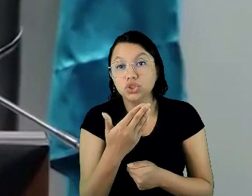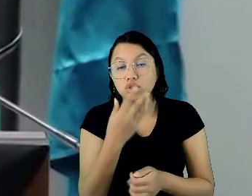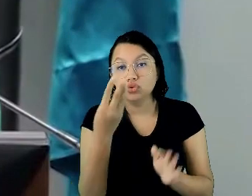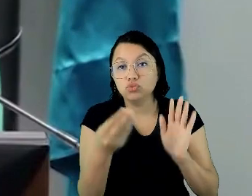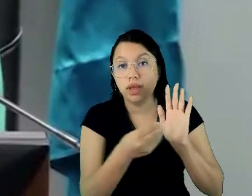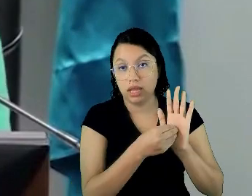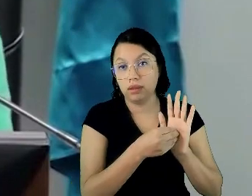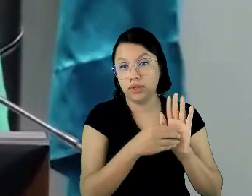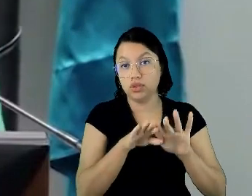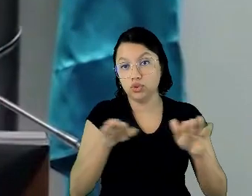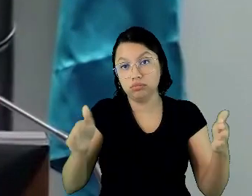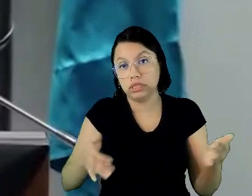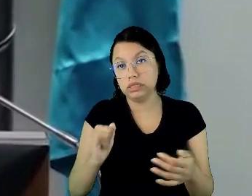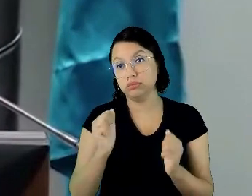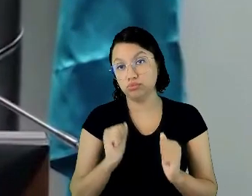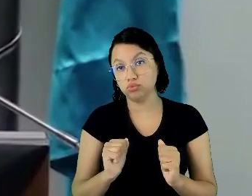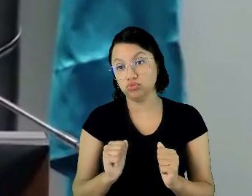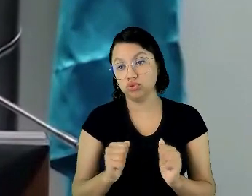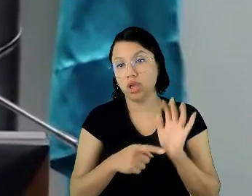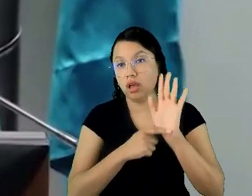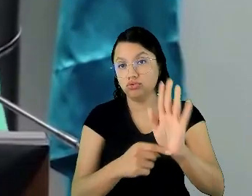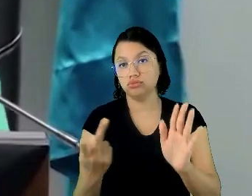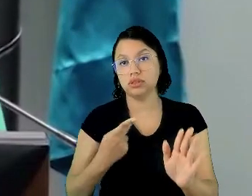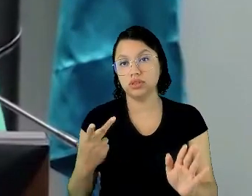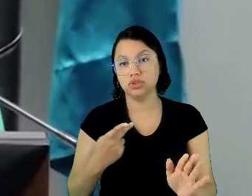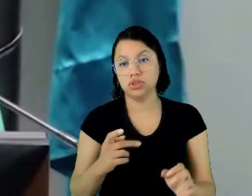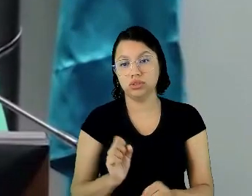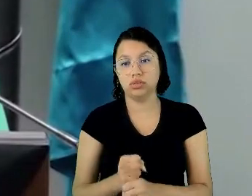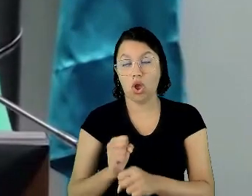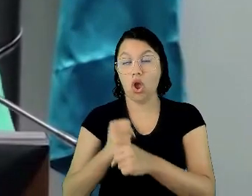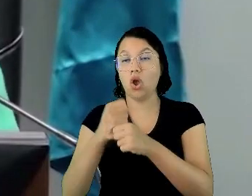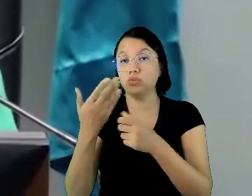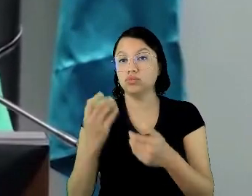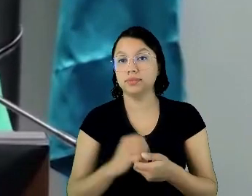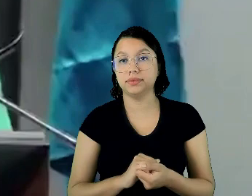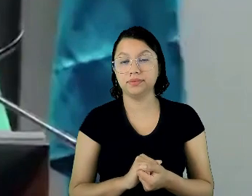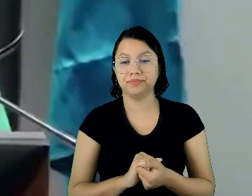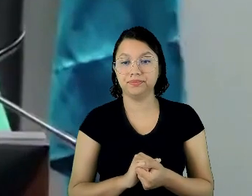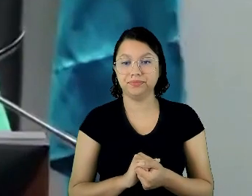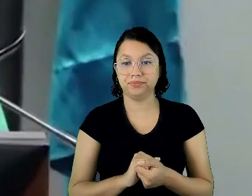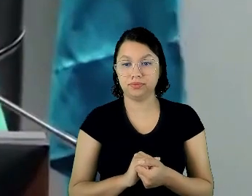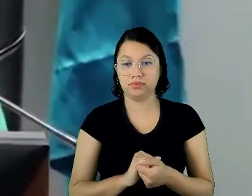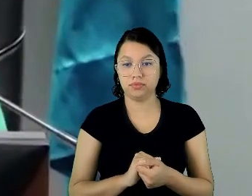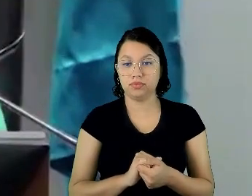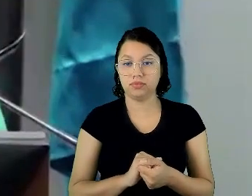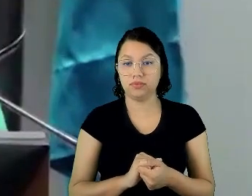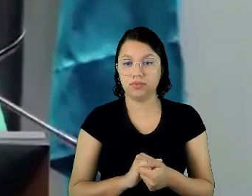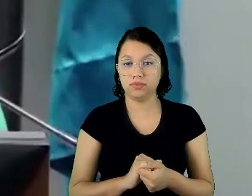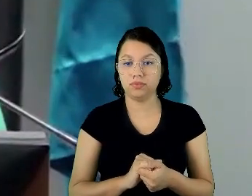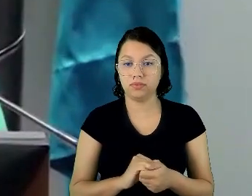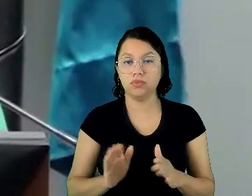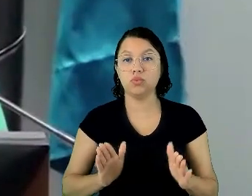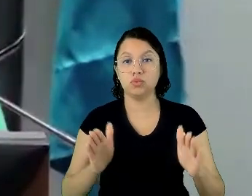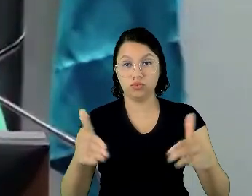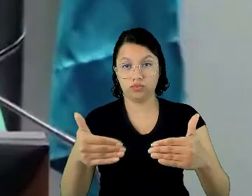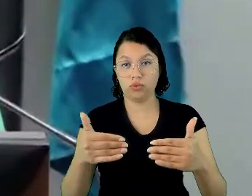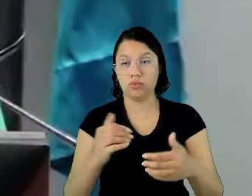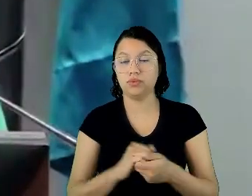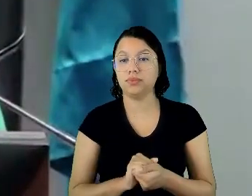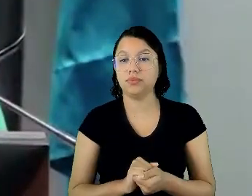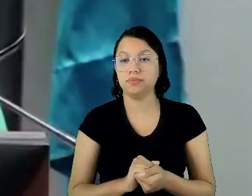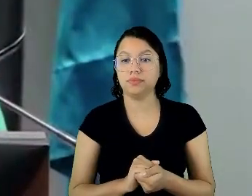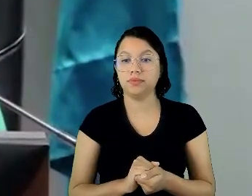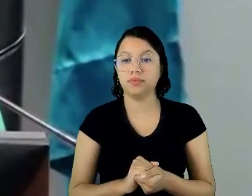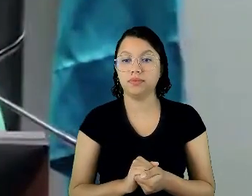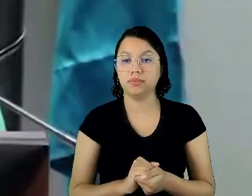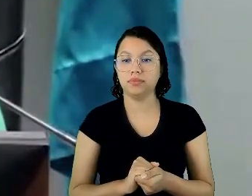por nós, para que nós pudéssemos dar início à obra do fórum. E aí ele estava animadamente